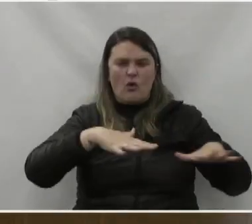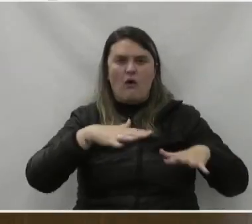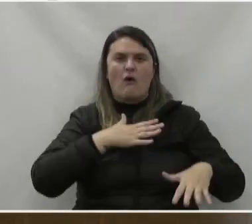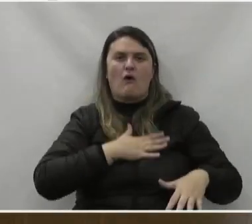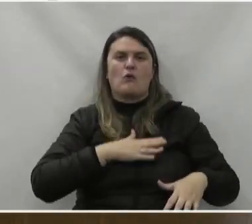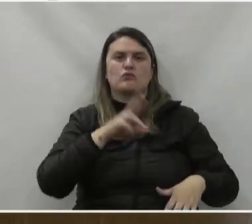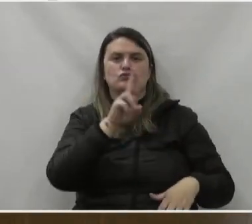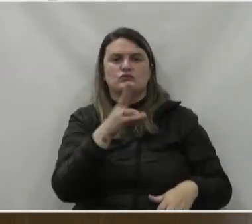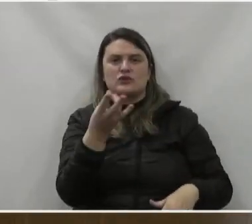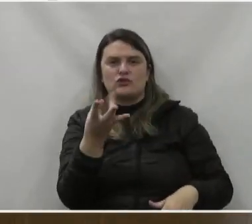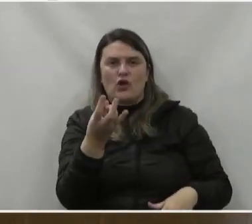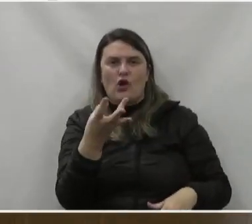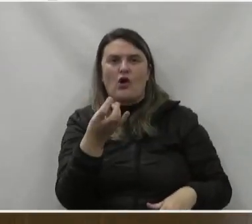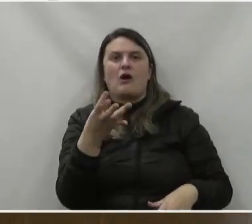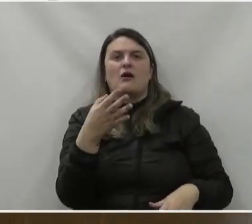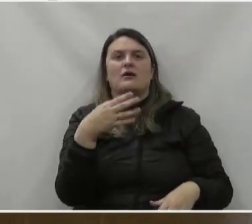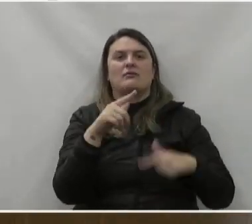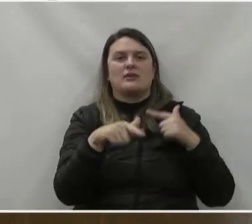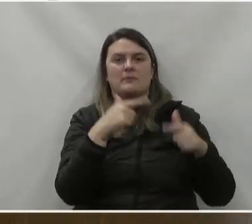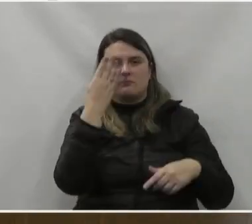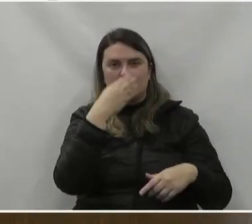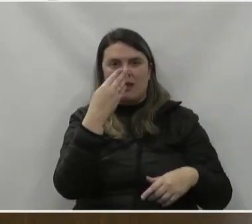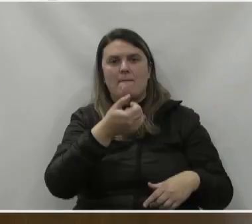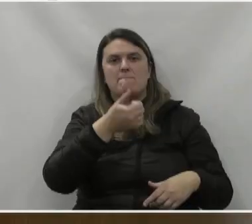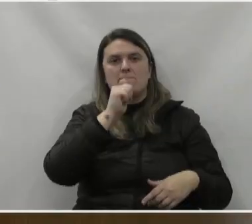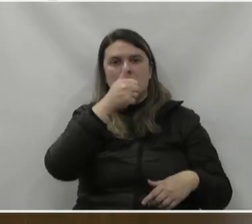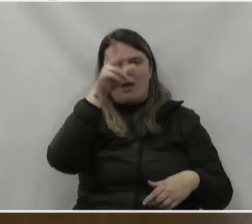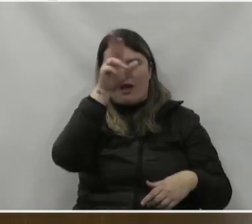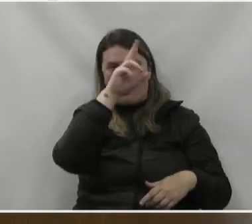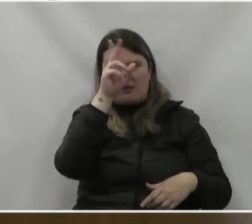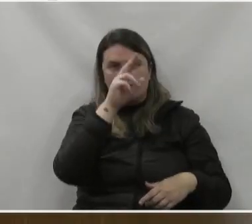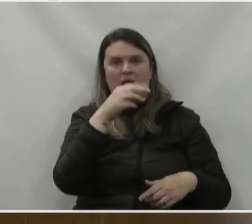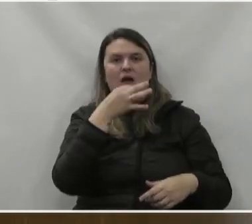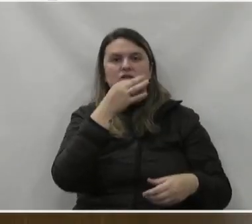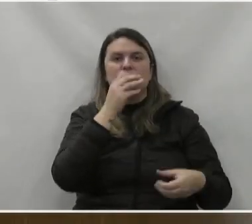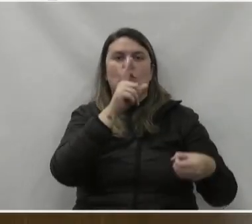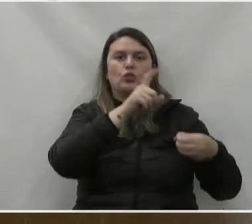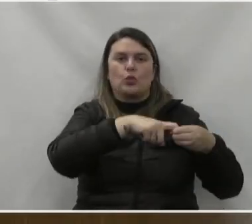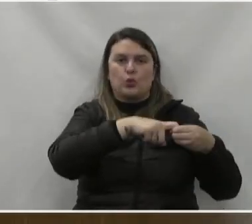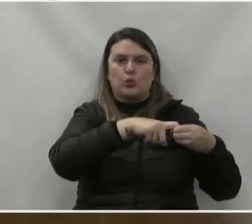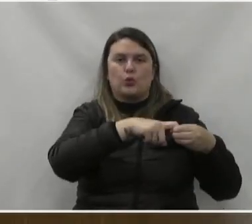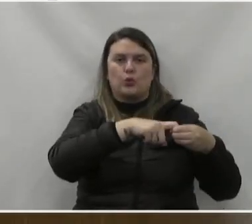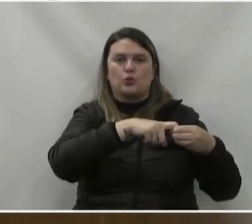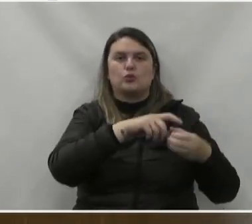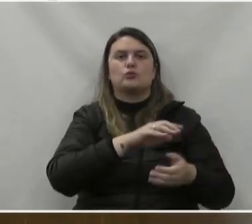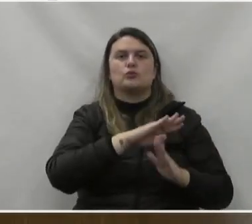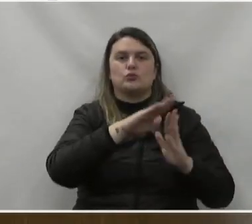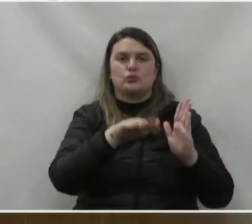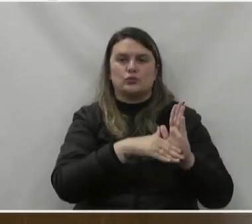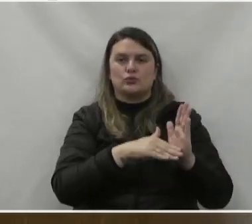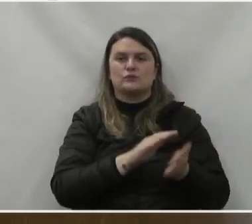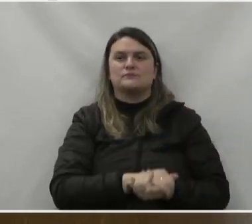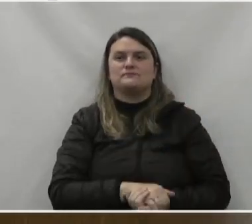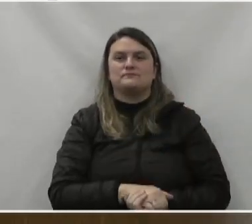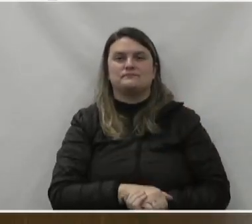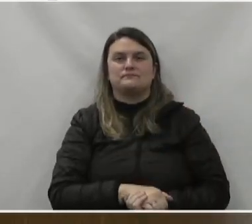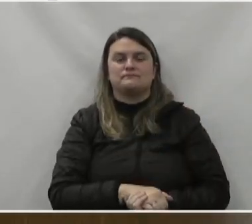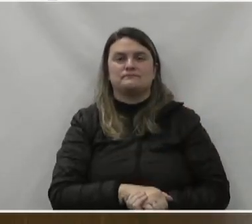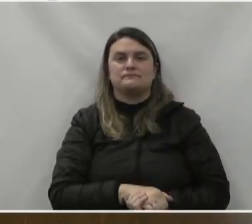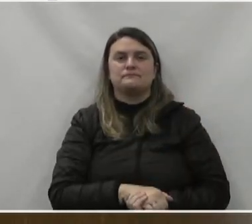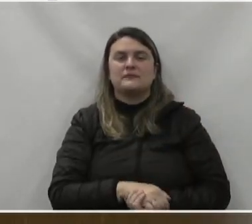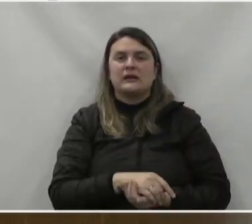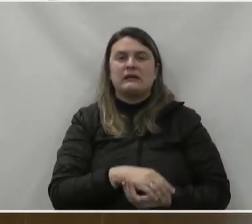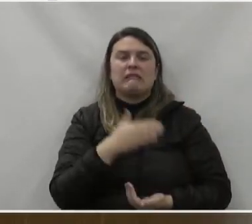usando drogas, se prostituindo, com bebedice por aí. Acho que são donos ali do pedaço. Então, o que é isso, né,